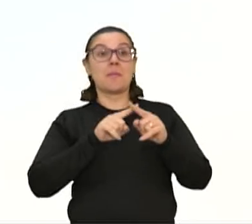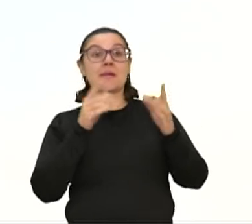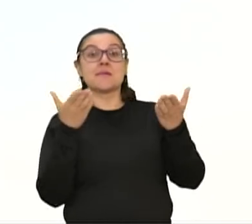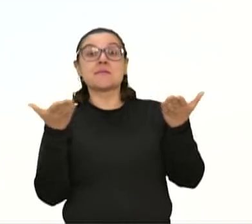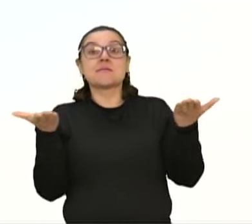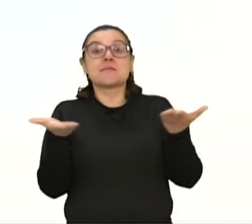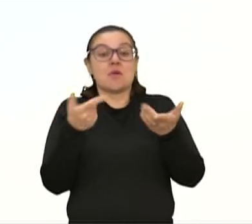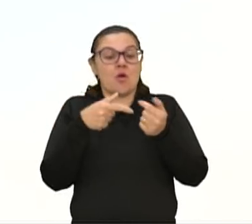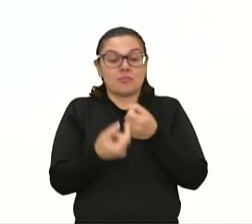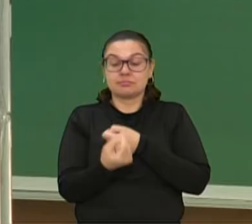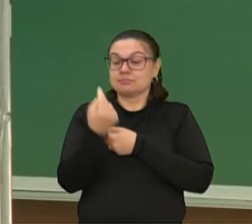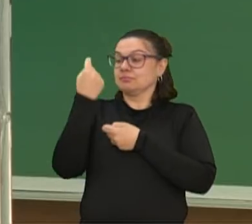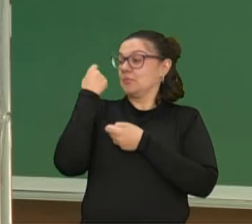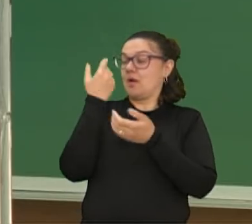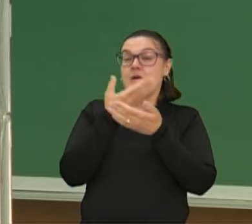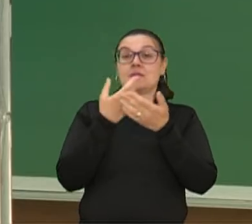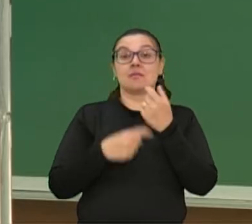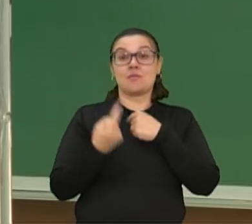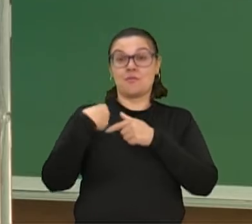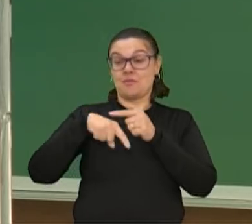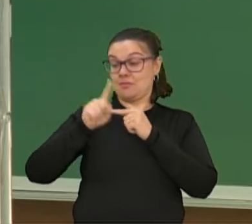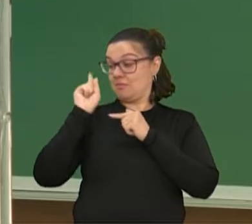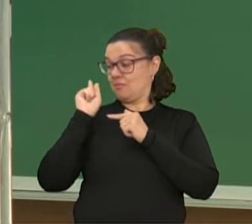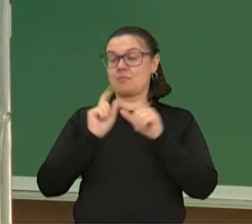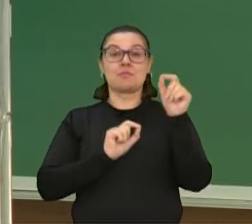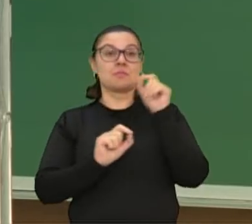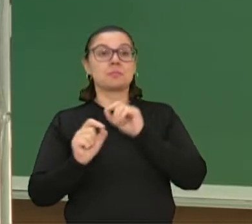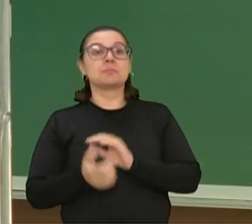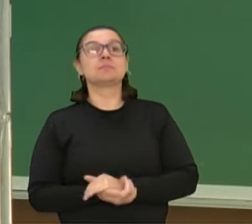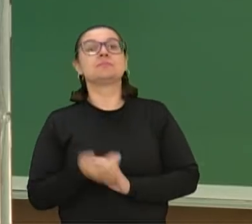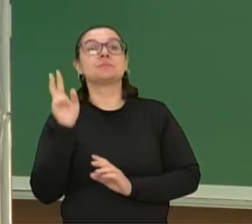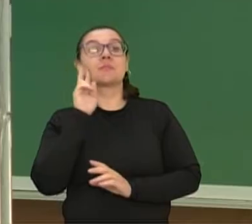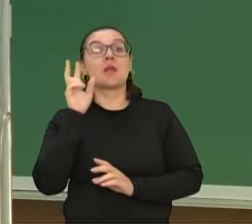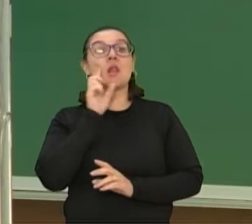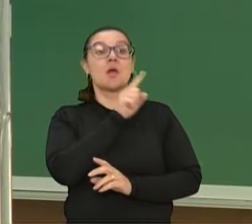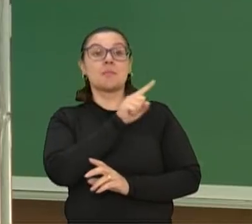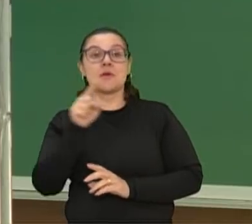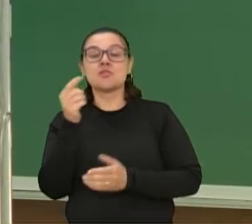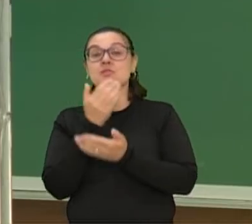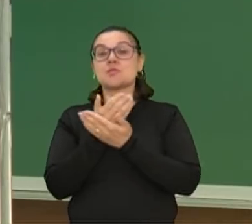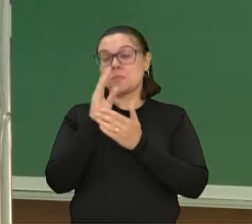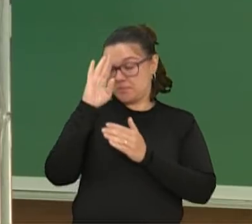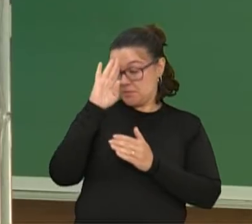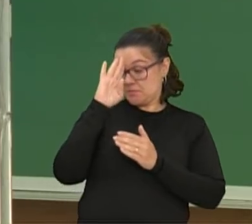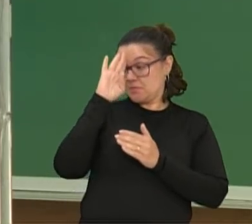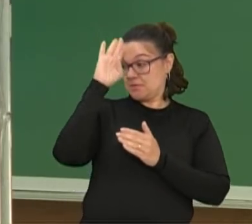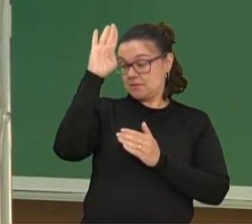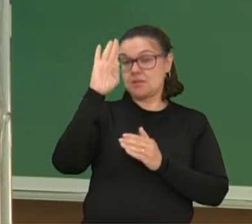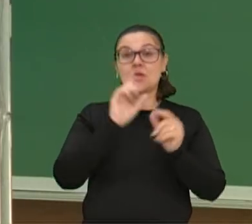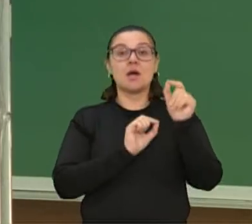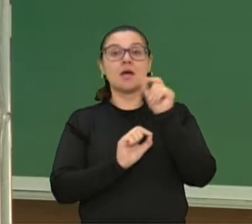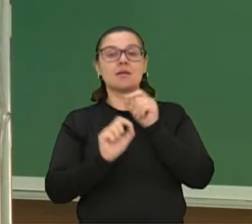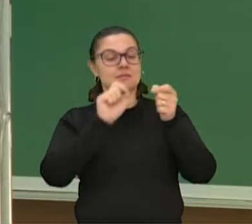vamos para uma revisão da aula anterior. Lembremos que na última aula vimos as principais